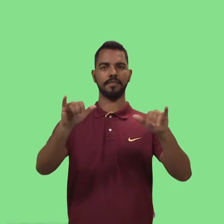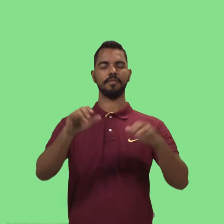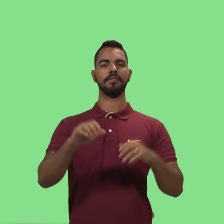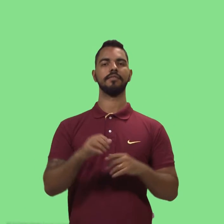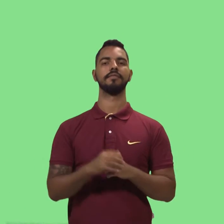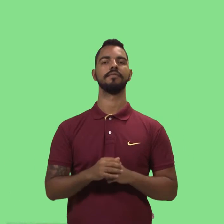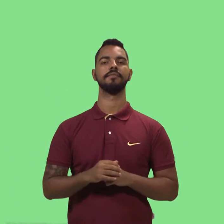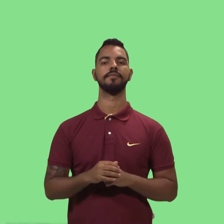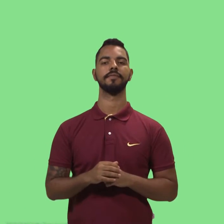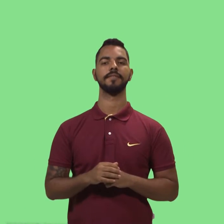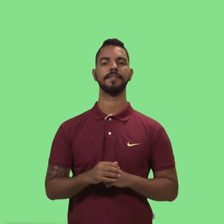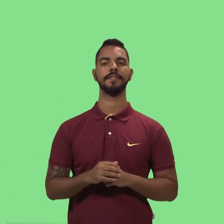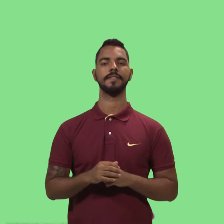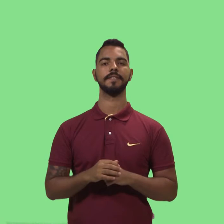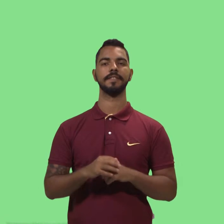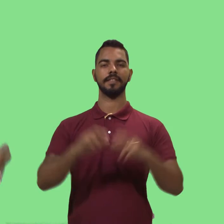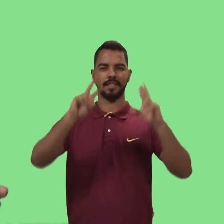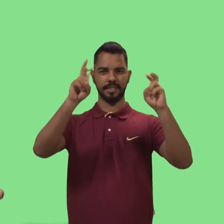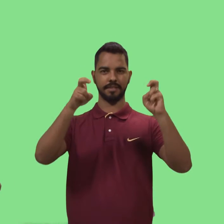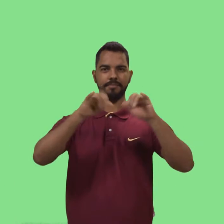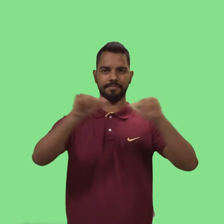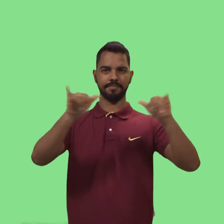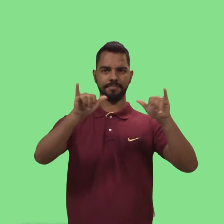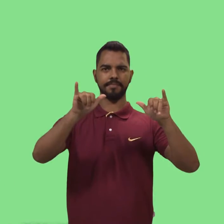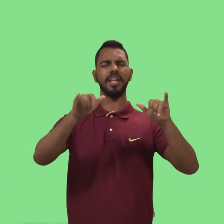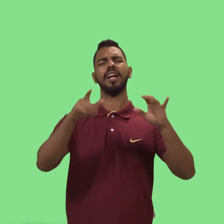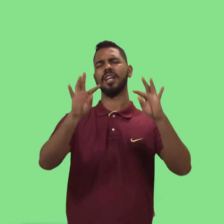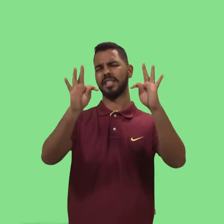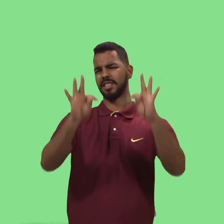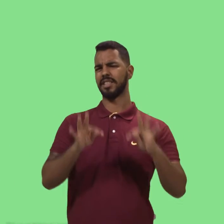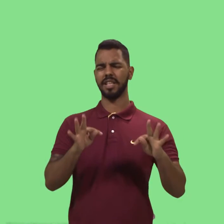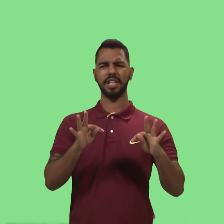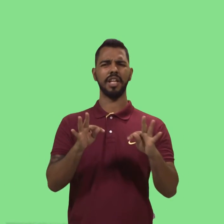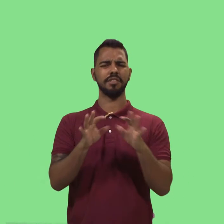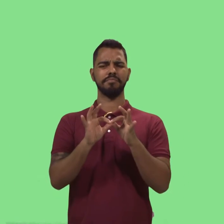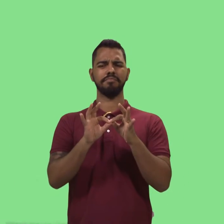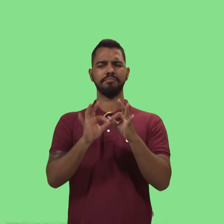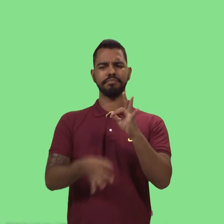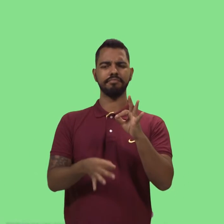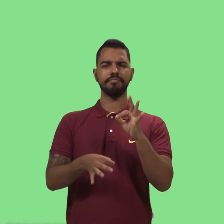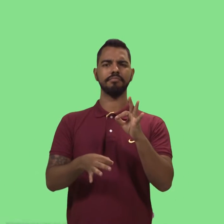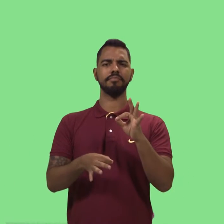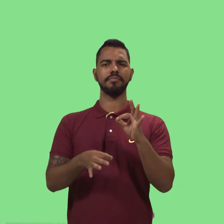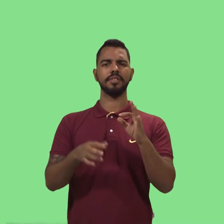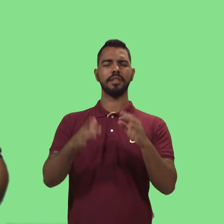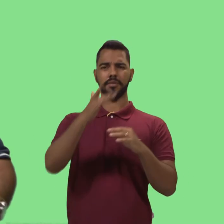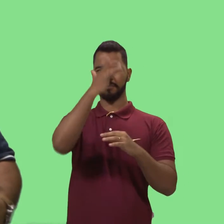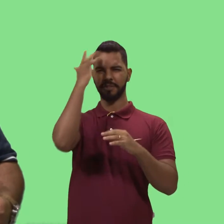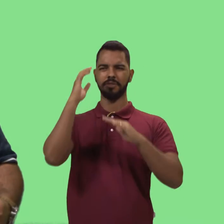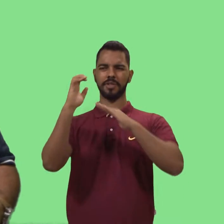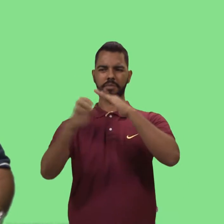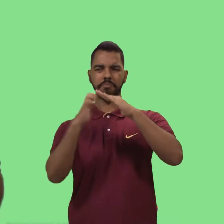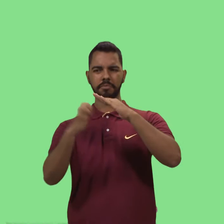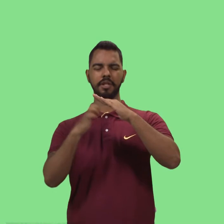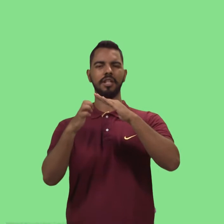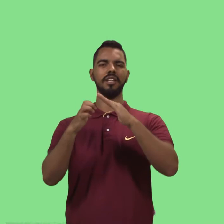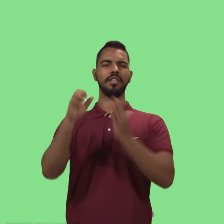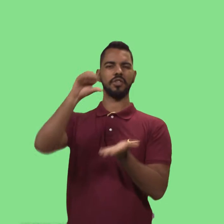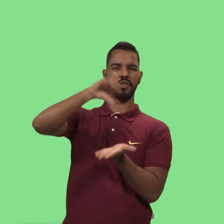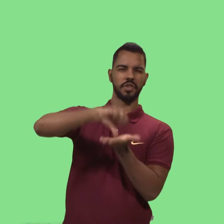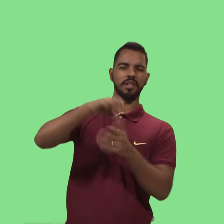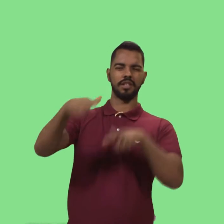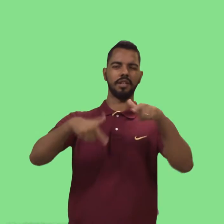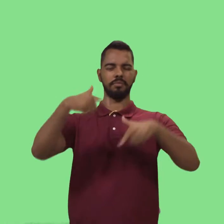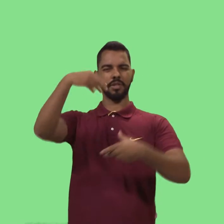É um texto mais breve, destinado a várias pessoas pertencentes a uma empresa ou instituição. Normalmente o aviso traz informações